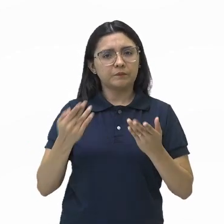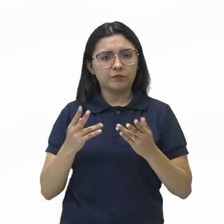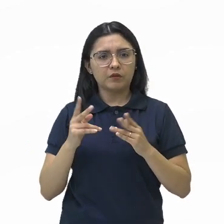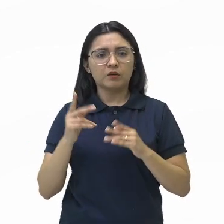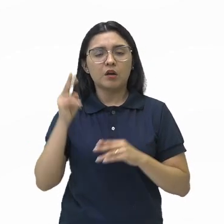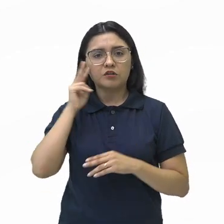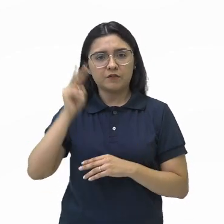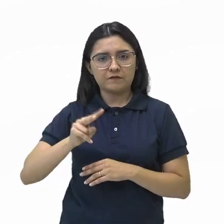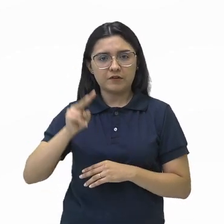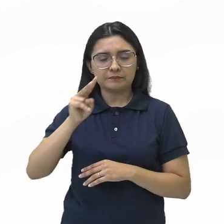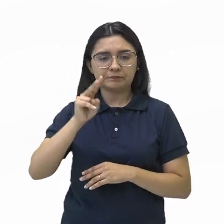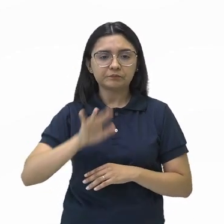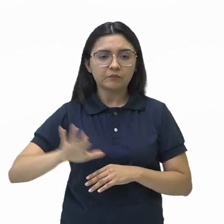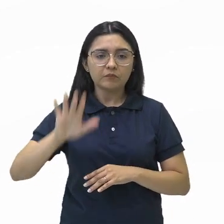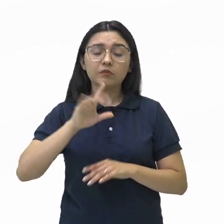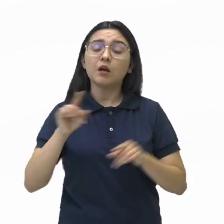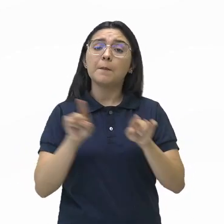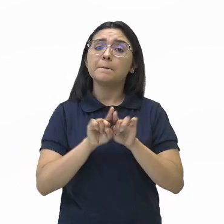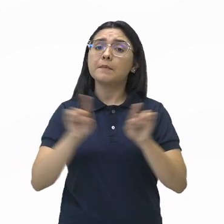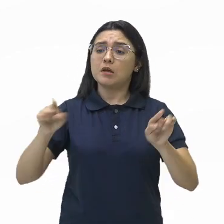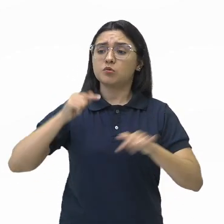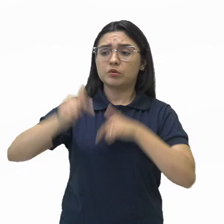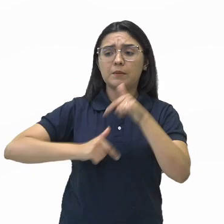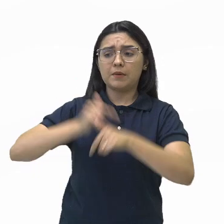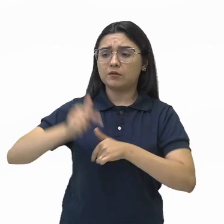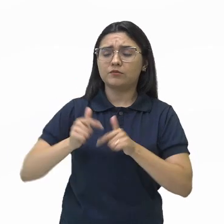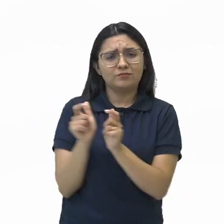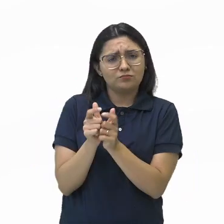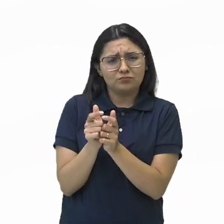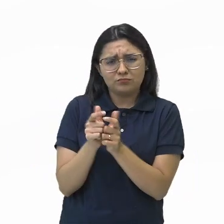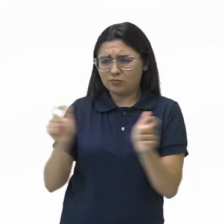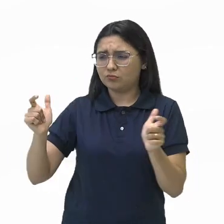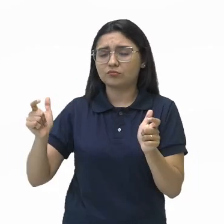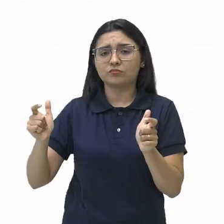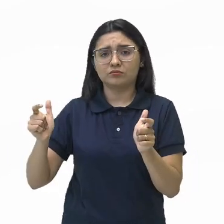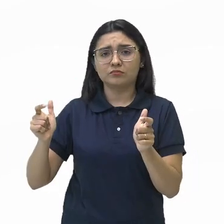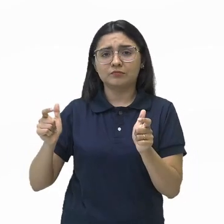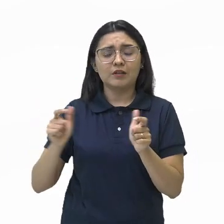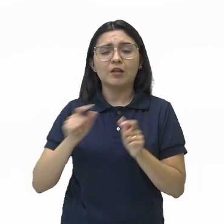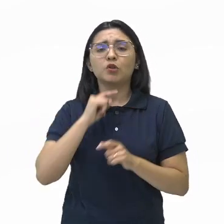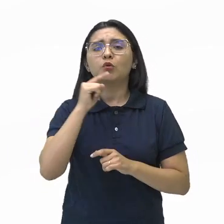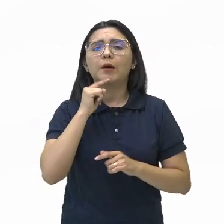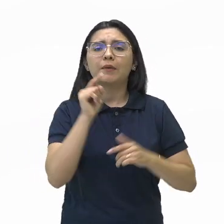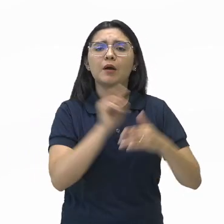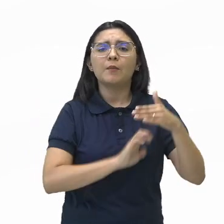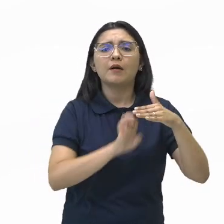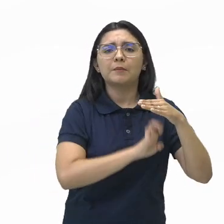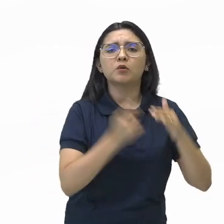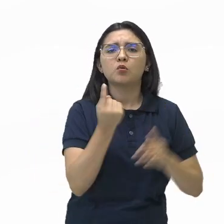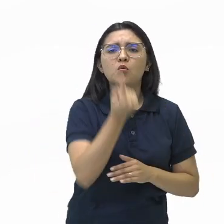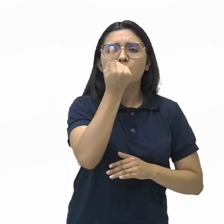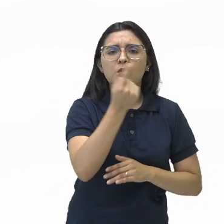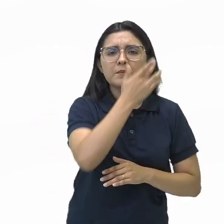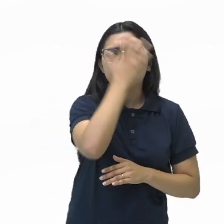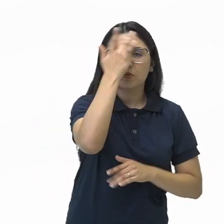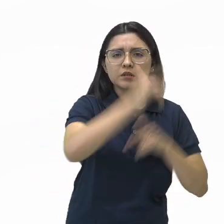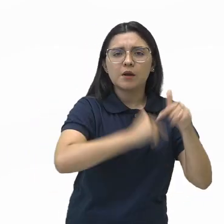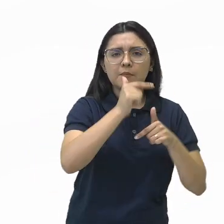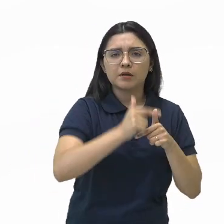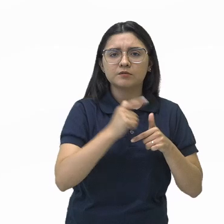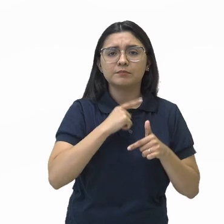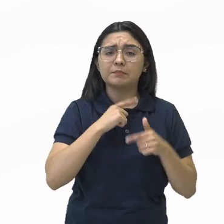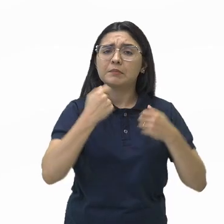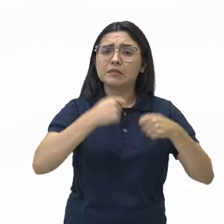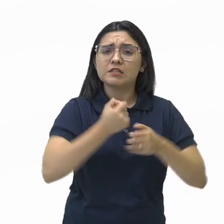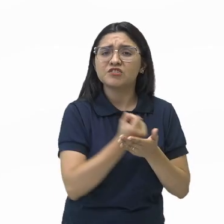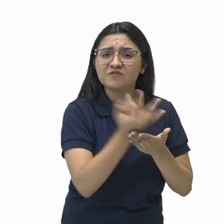os trabalhadores eles vão continuar sendo muitos. Não dá para fazer uma fábrica com apenas um funcionário, tem que ter vários. A gente está falando aí de